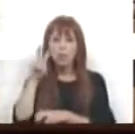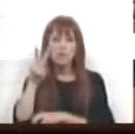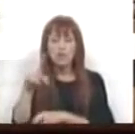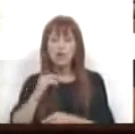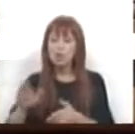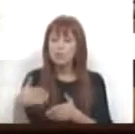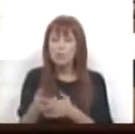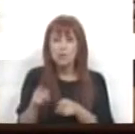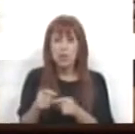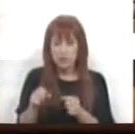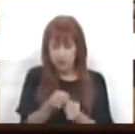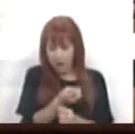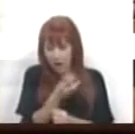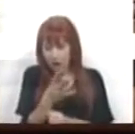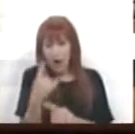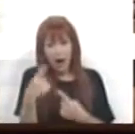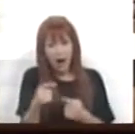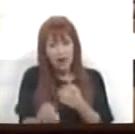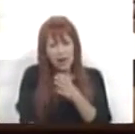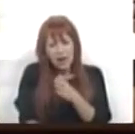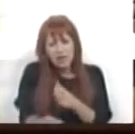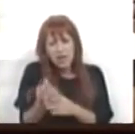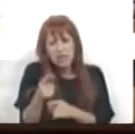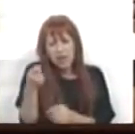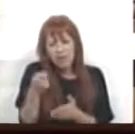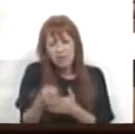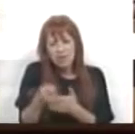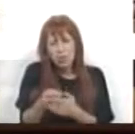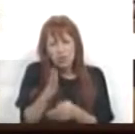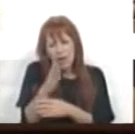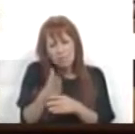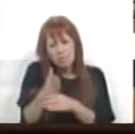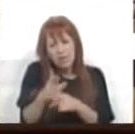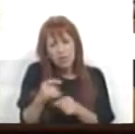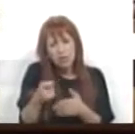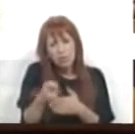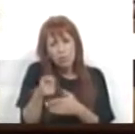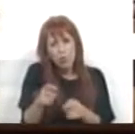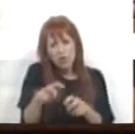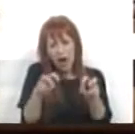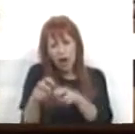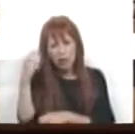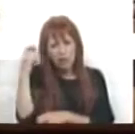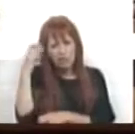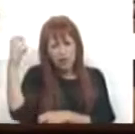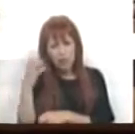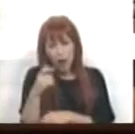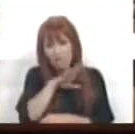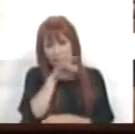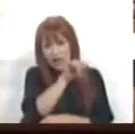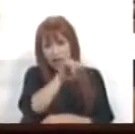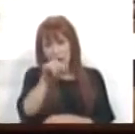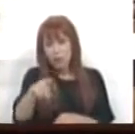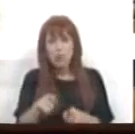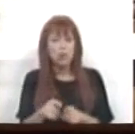E propomos então neste pacote que haja a criação de uma tarifa intermédia para a contribuição audiovisual para estas